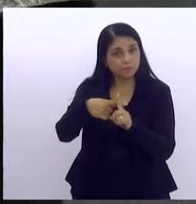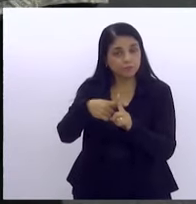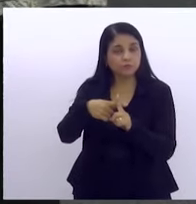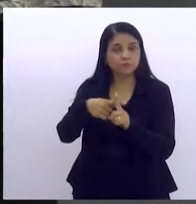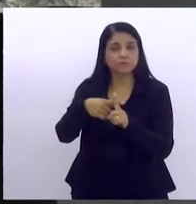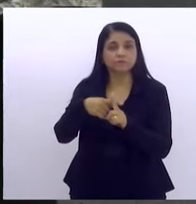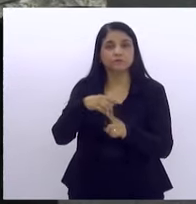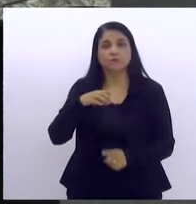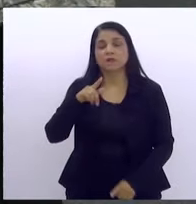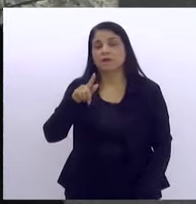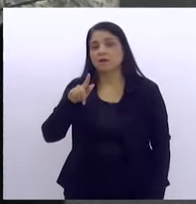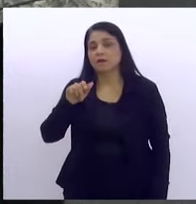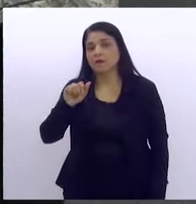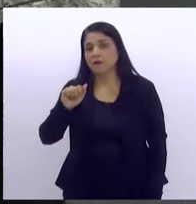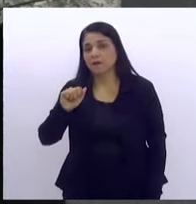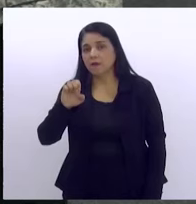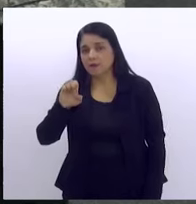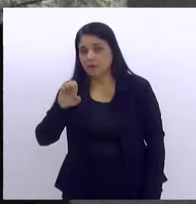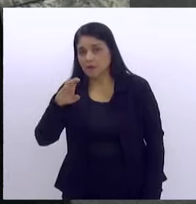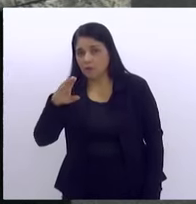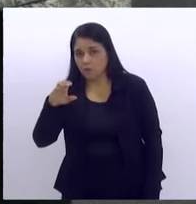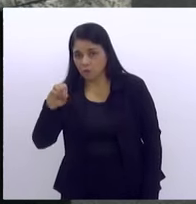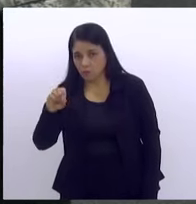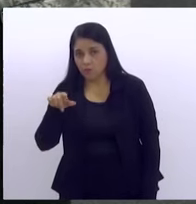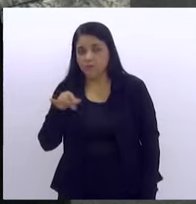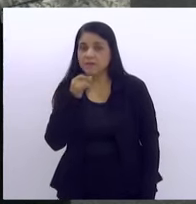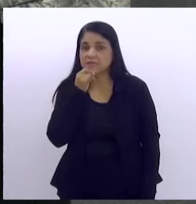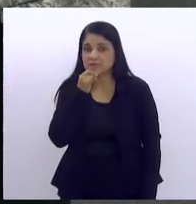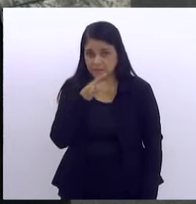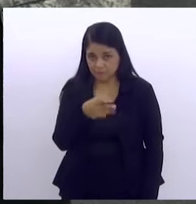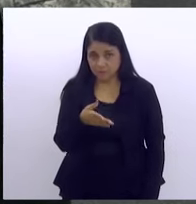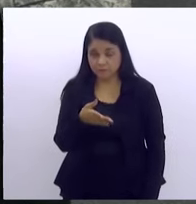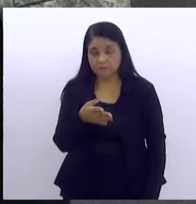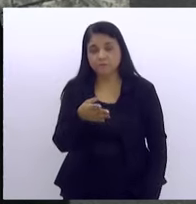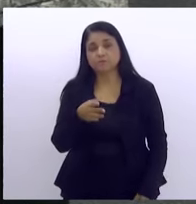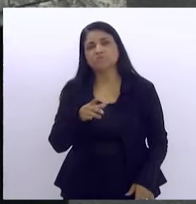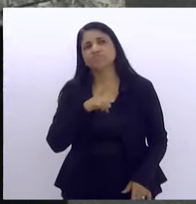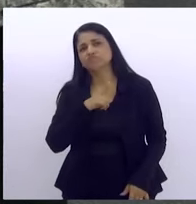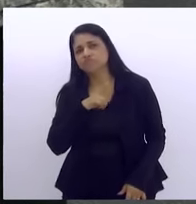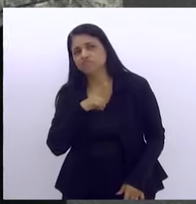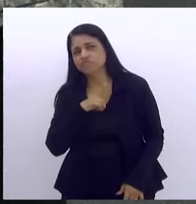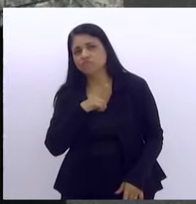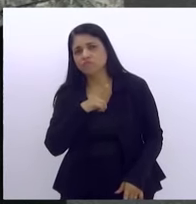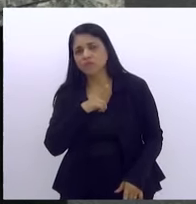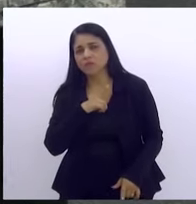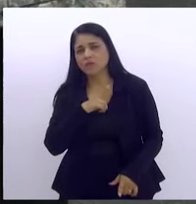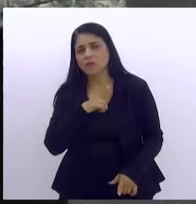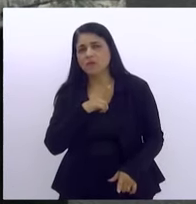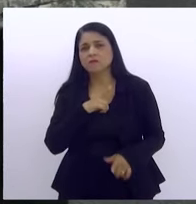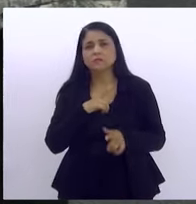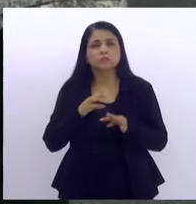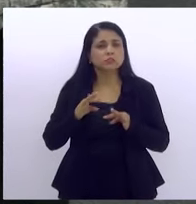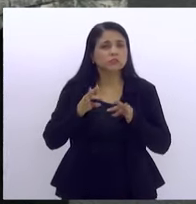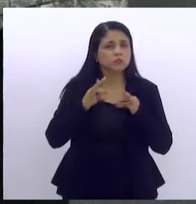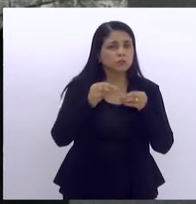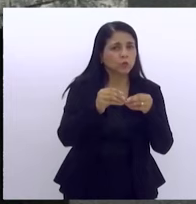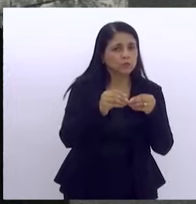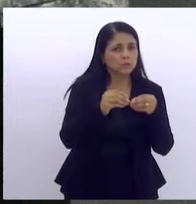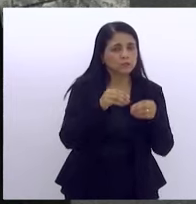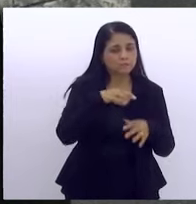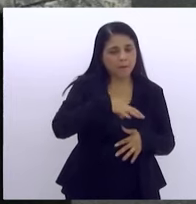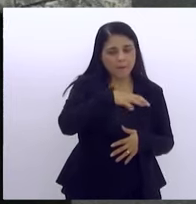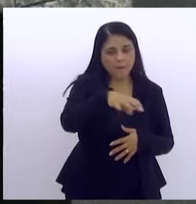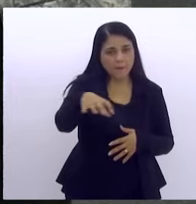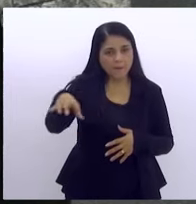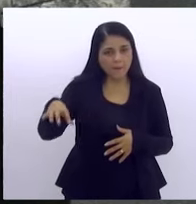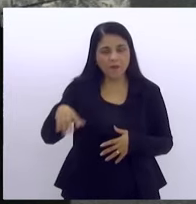O GAECO, por exemplo, ele tem, talvez, em quase todas as unidades